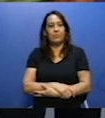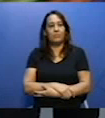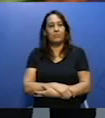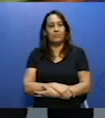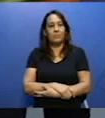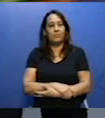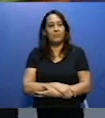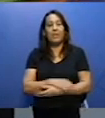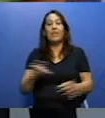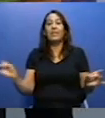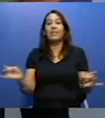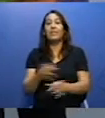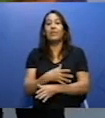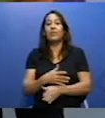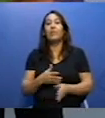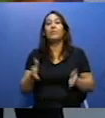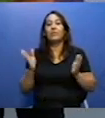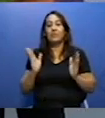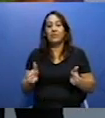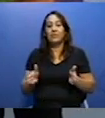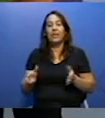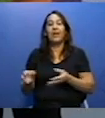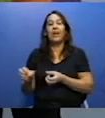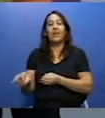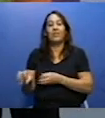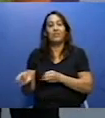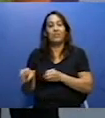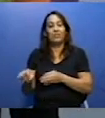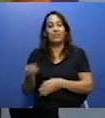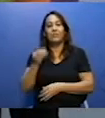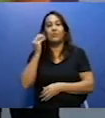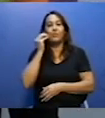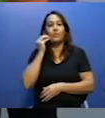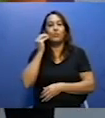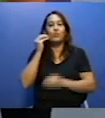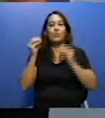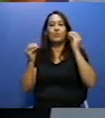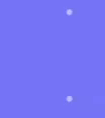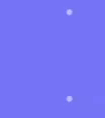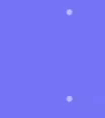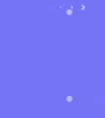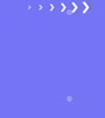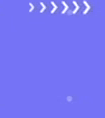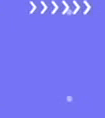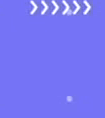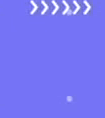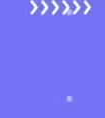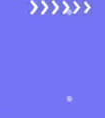E por aqui terminamos a nossa aula de hoje. Tá? Beijos, fiquem com Deus.